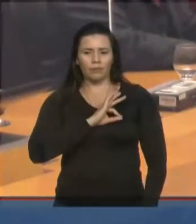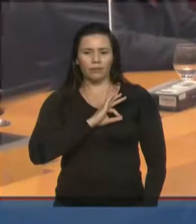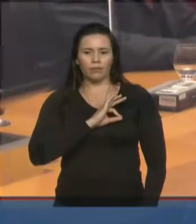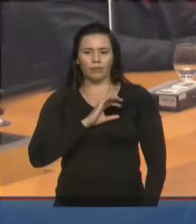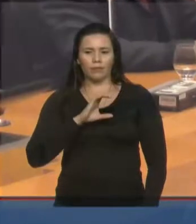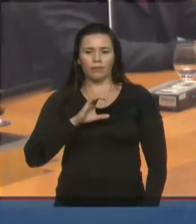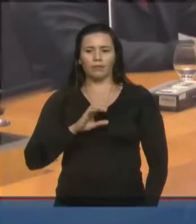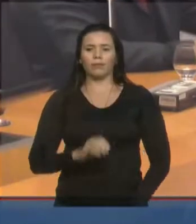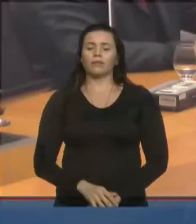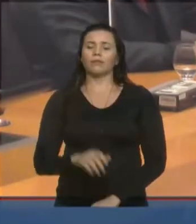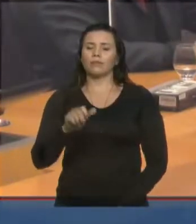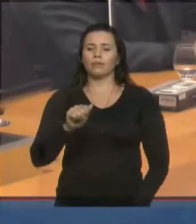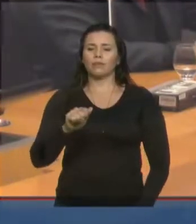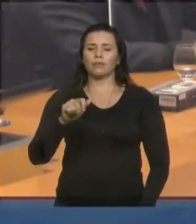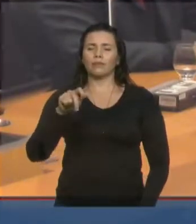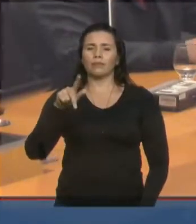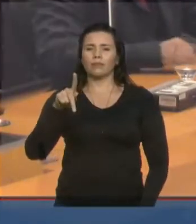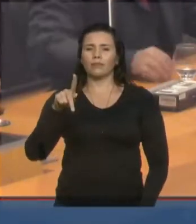APOTEC.